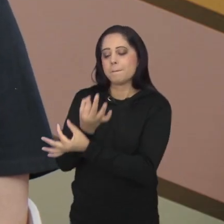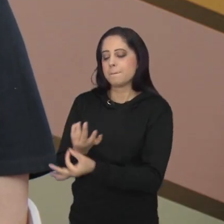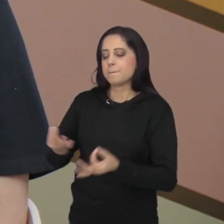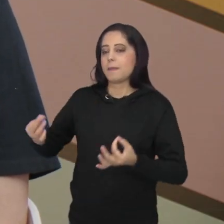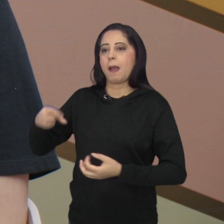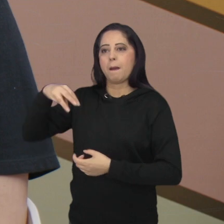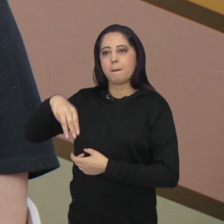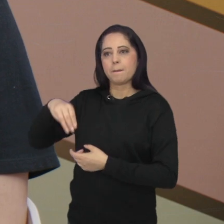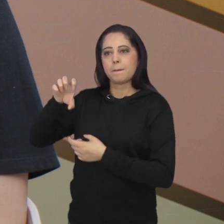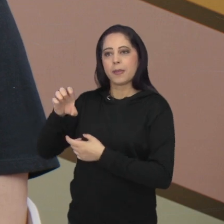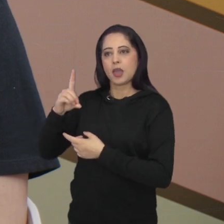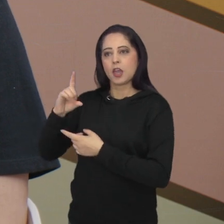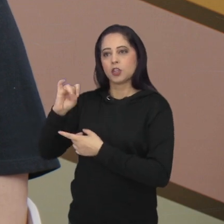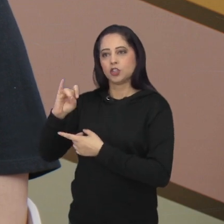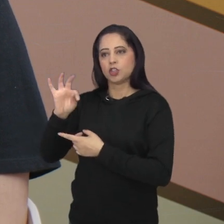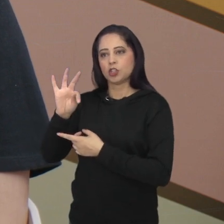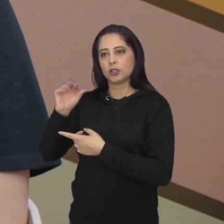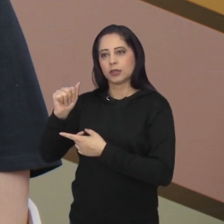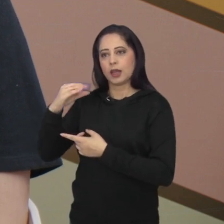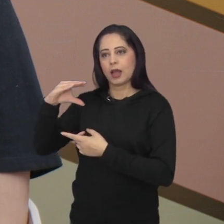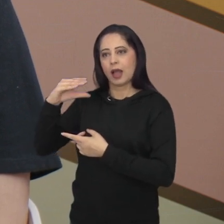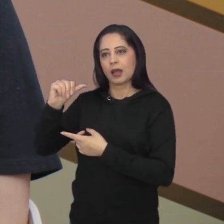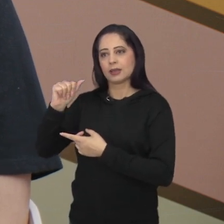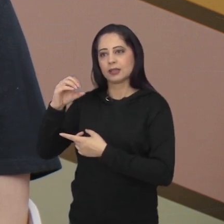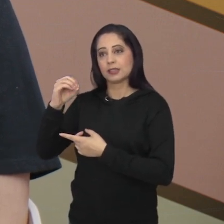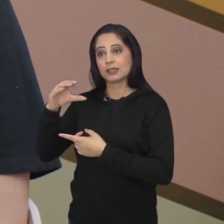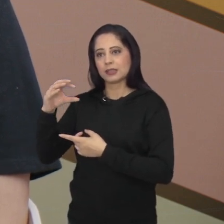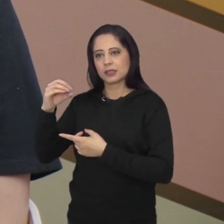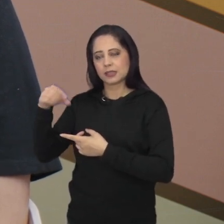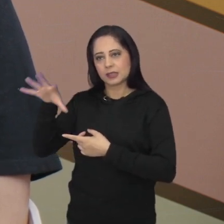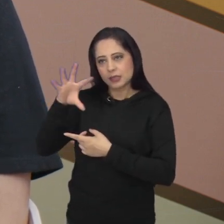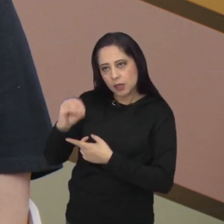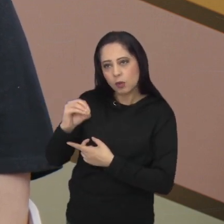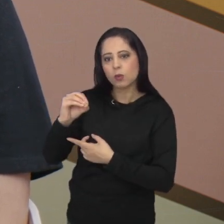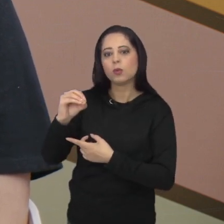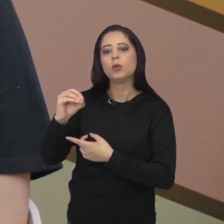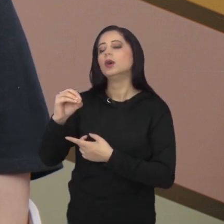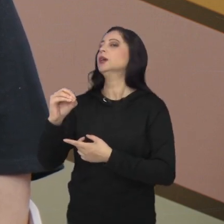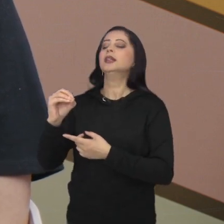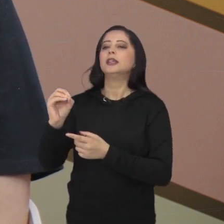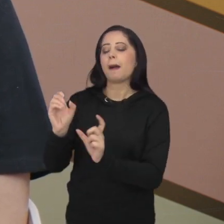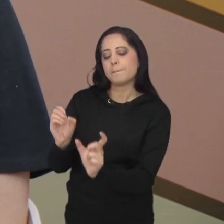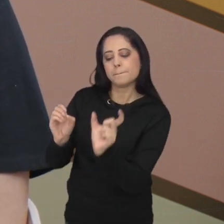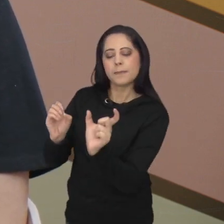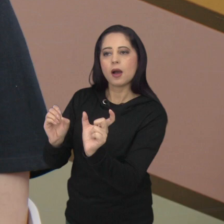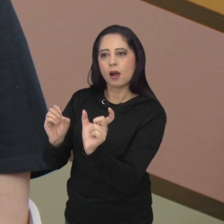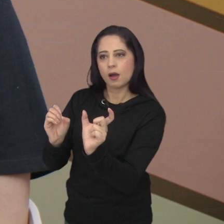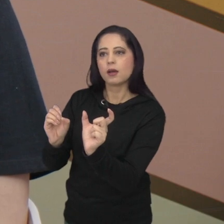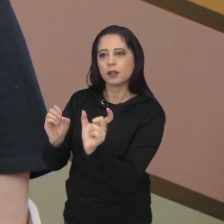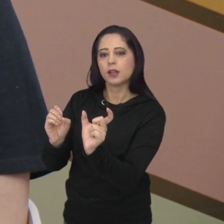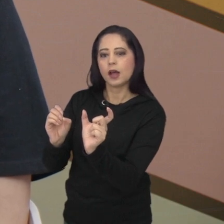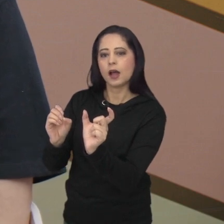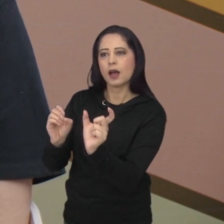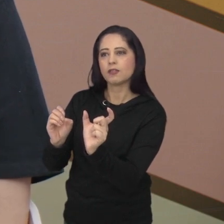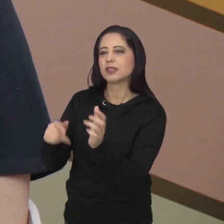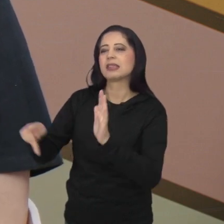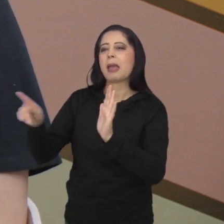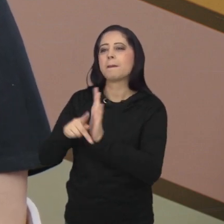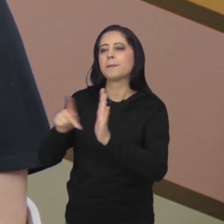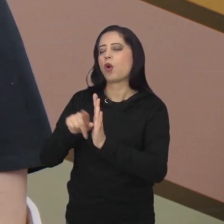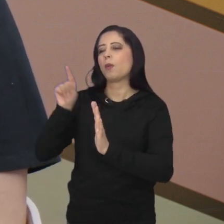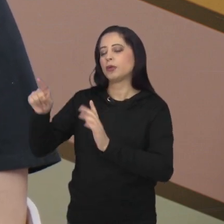sobre a meditação é diferente hoje em dia, né? A palavra meditação, que é mais utilizada nas